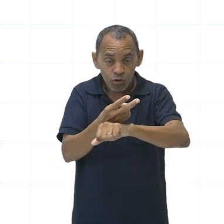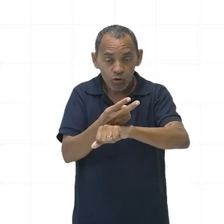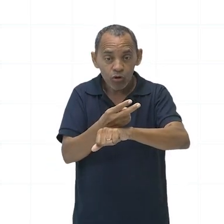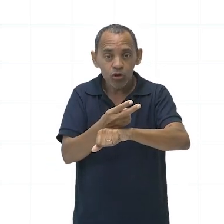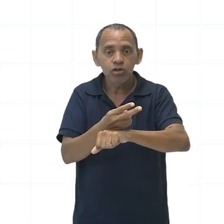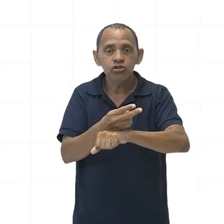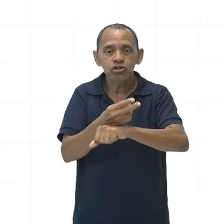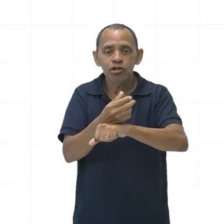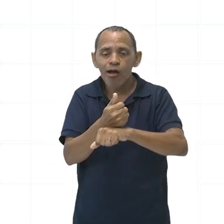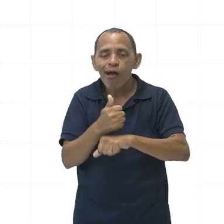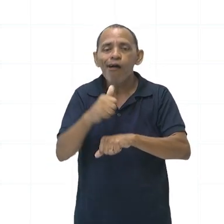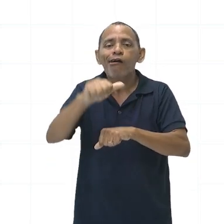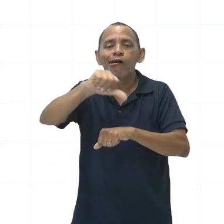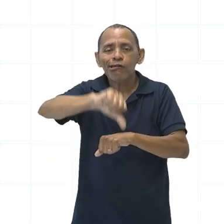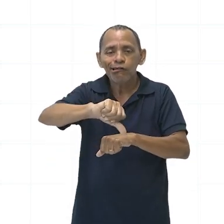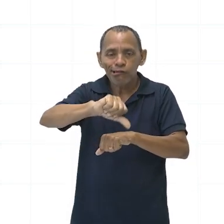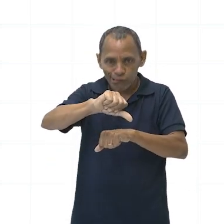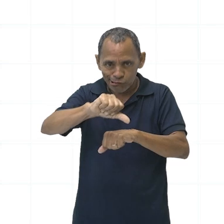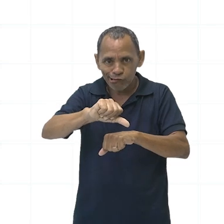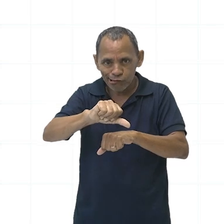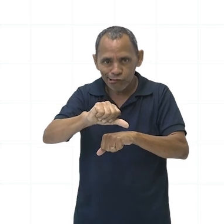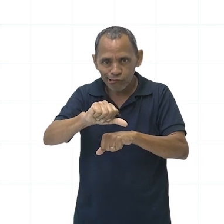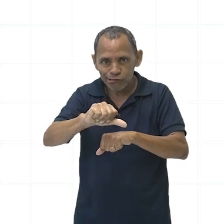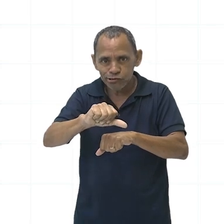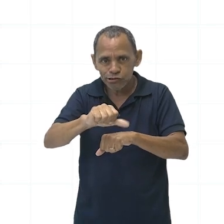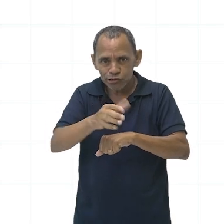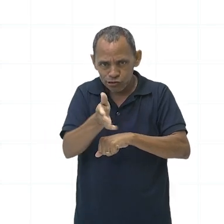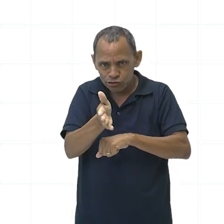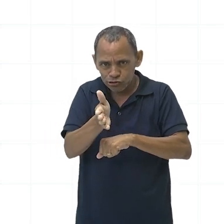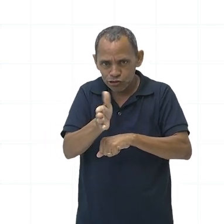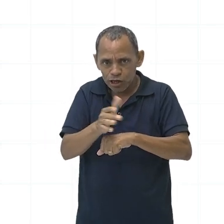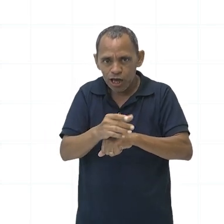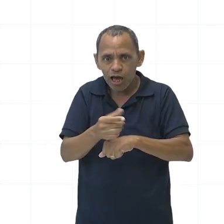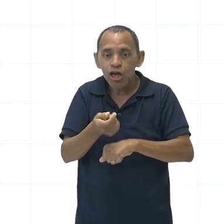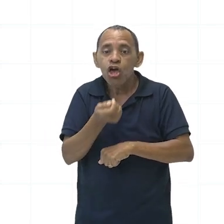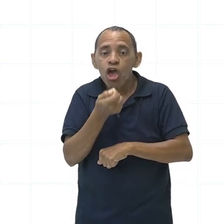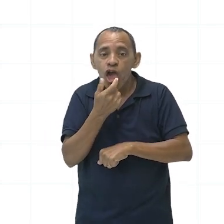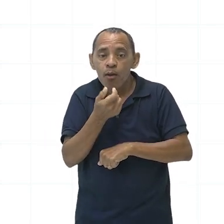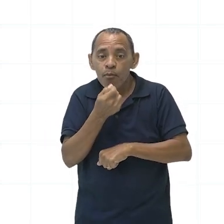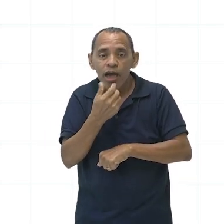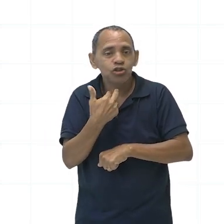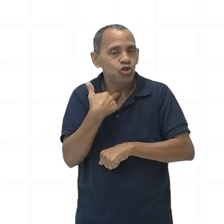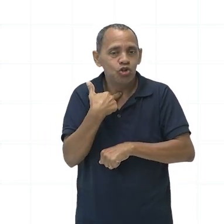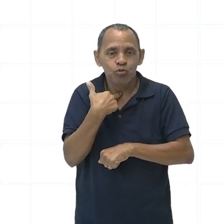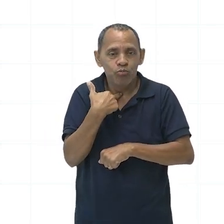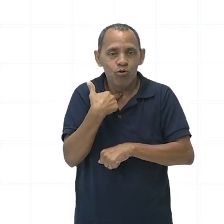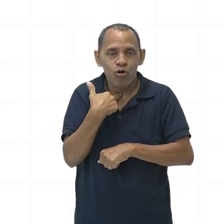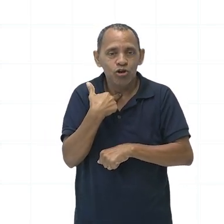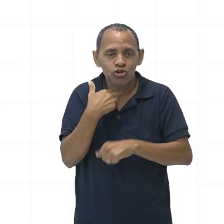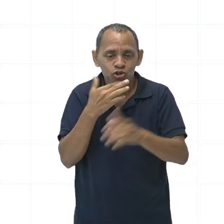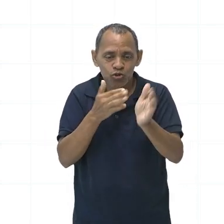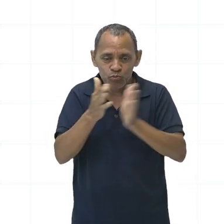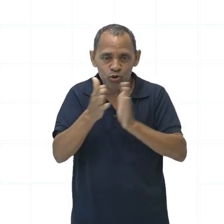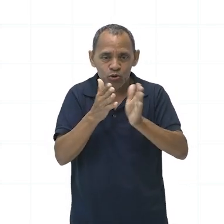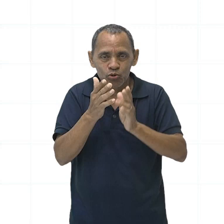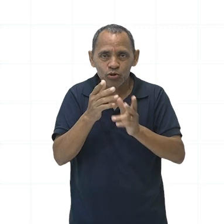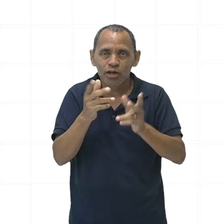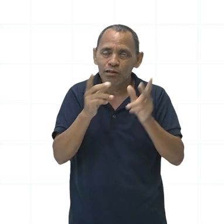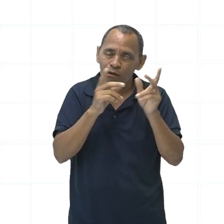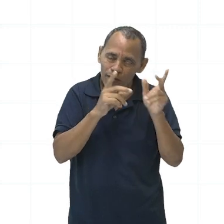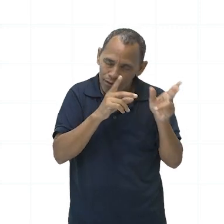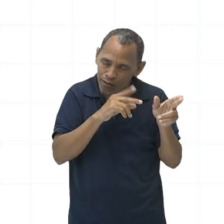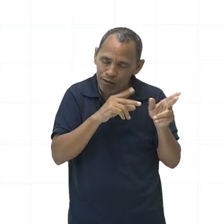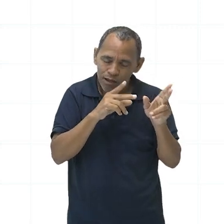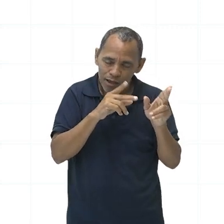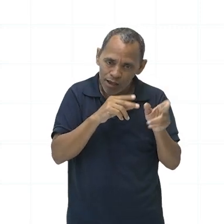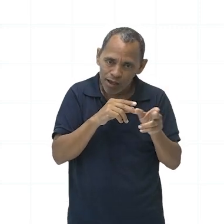crise? Não dê remédios, líquidos ou alimentos para a vítima enquanto ela ainda está sonolenta, confusa,